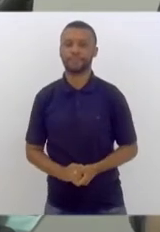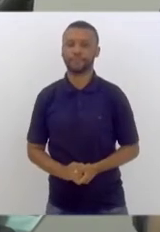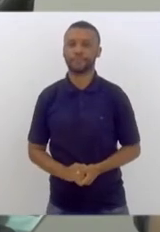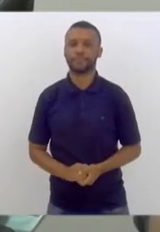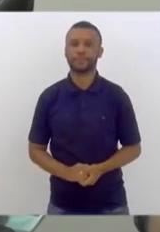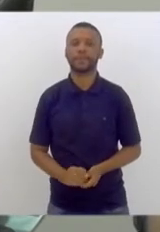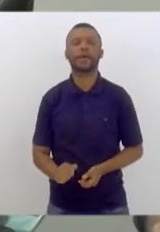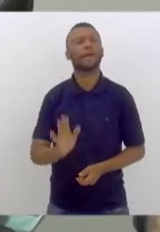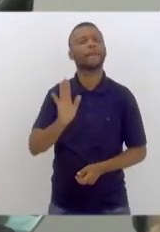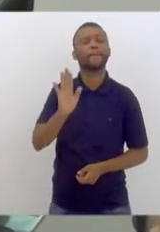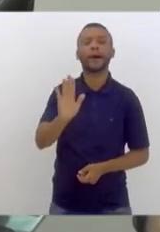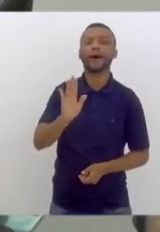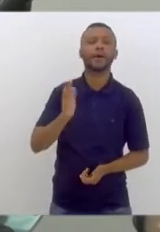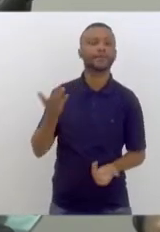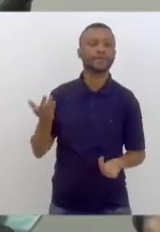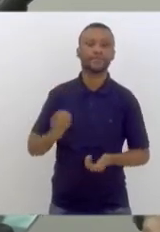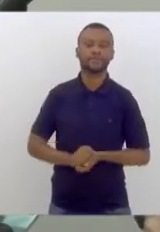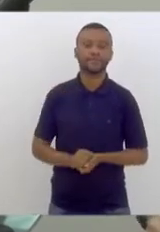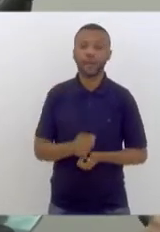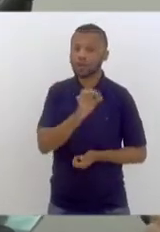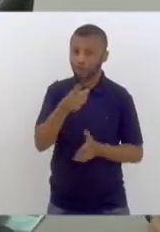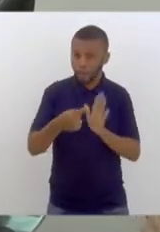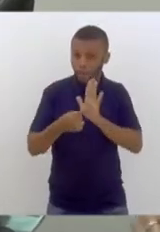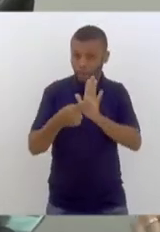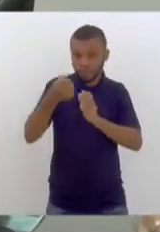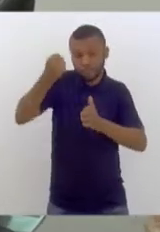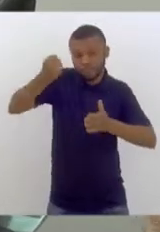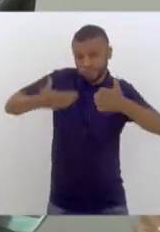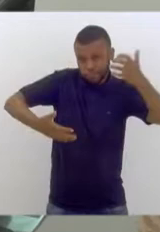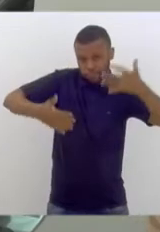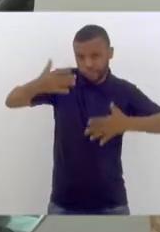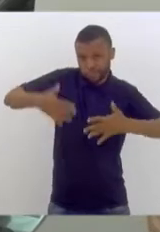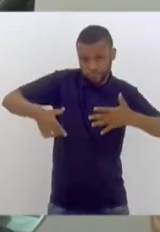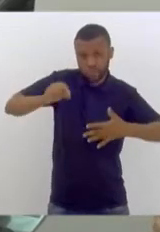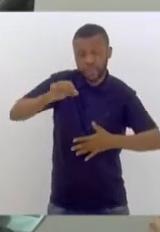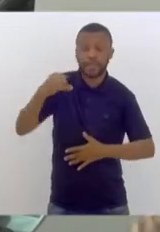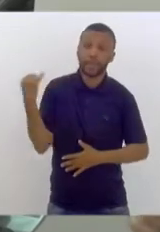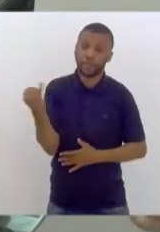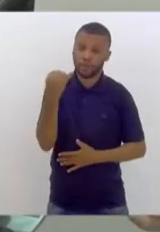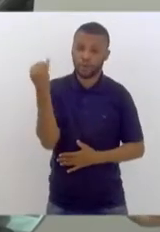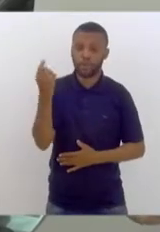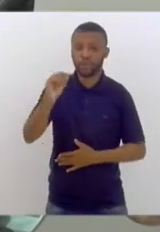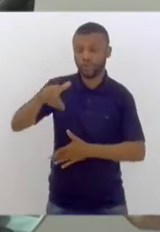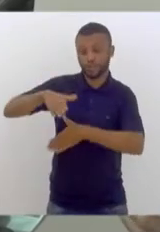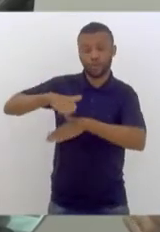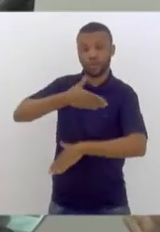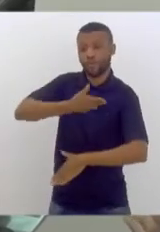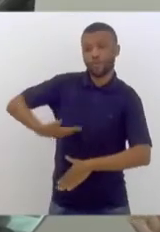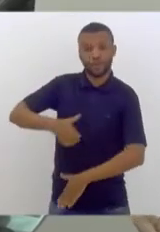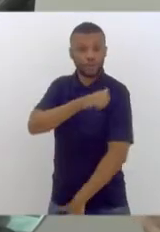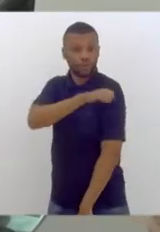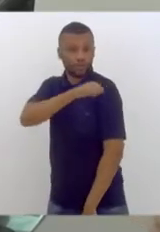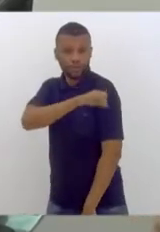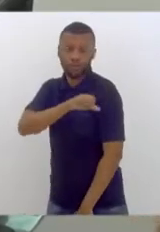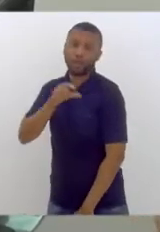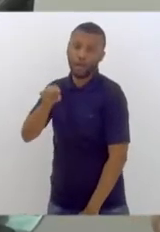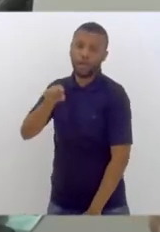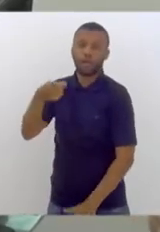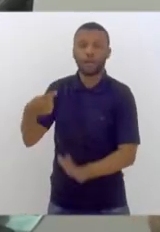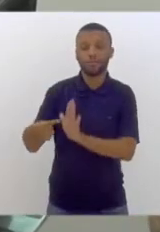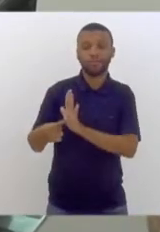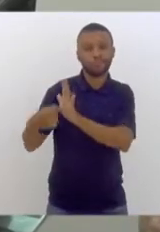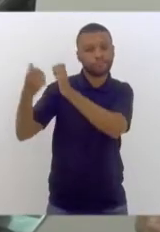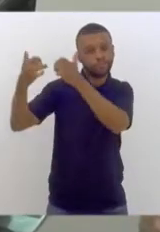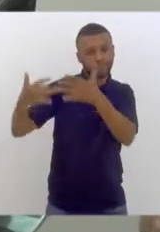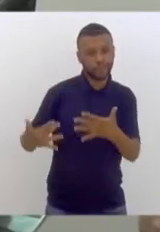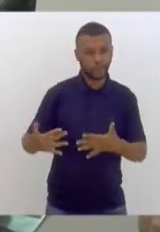se for... Estou expondo porque é a parte importante para o governo do Estado abordar, que é o autor da mensagem. E se